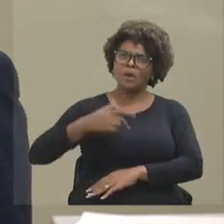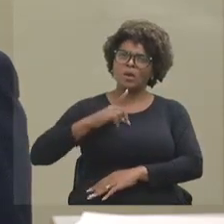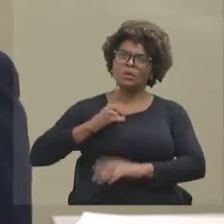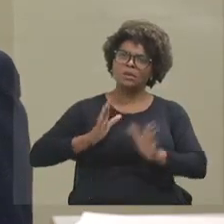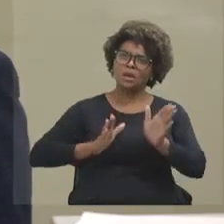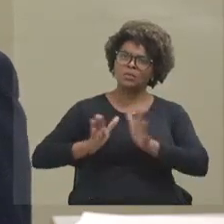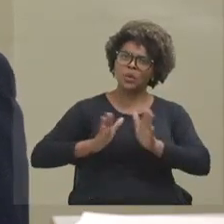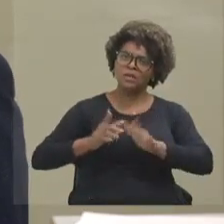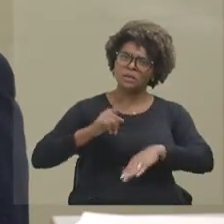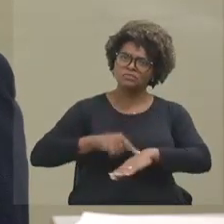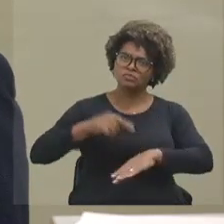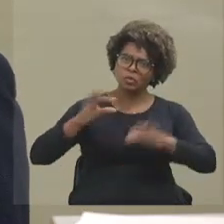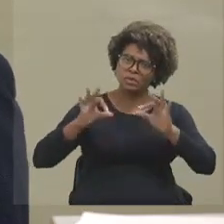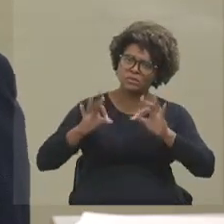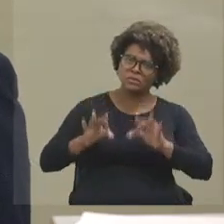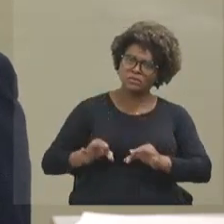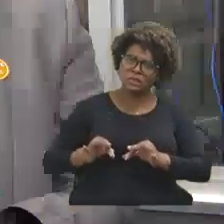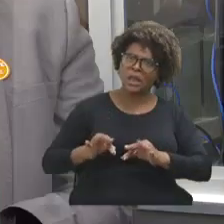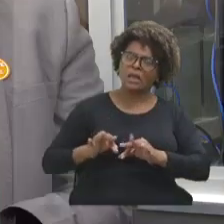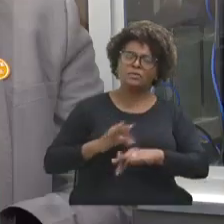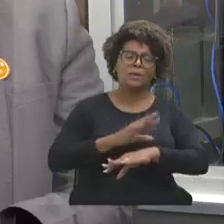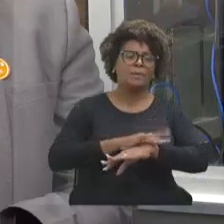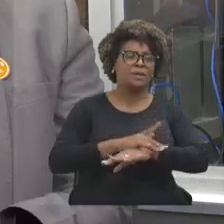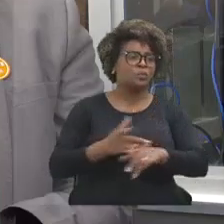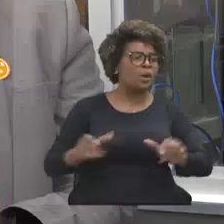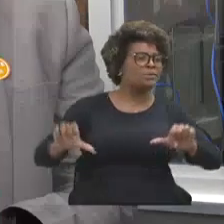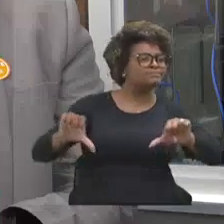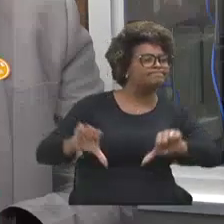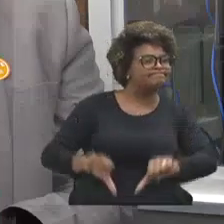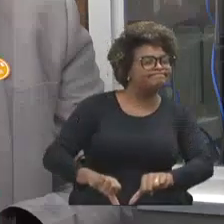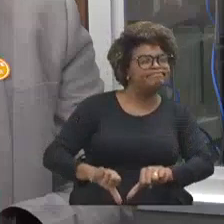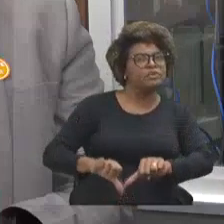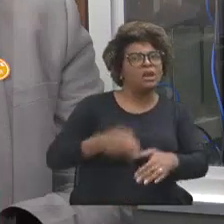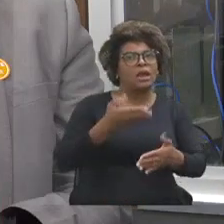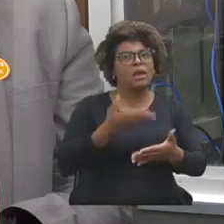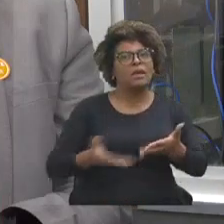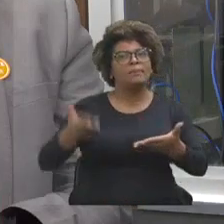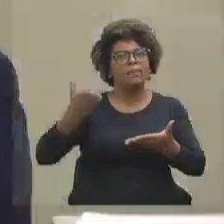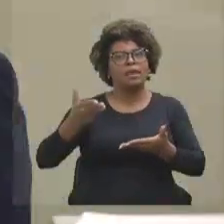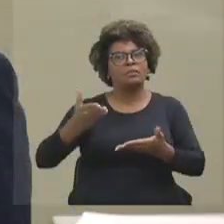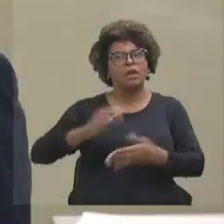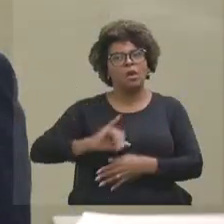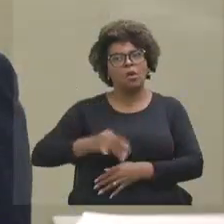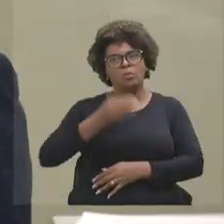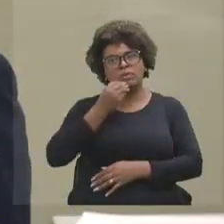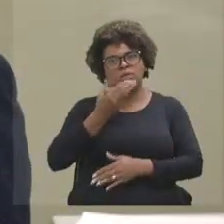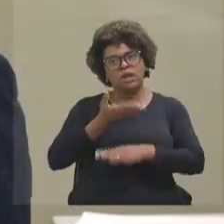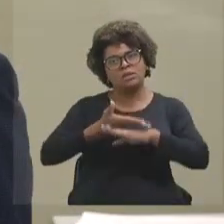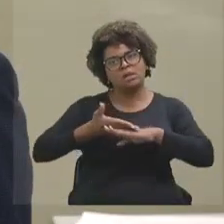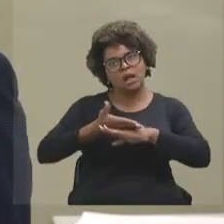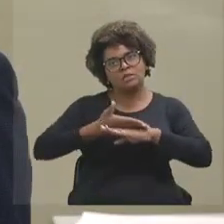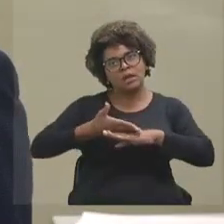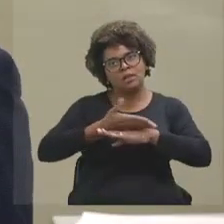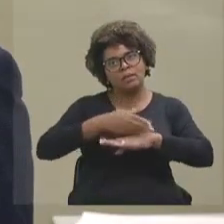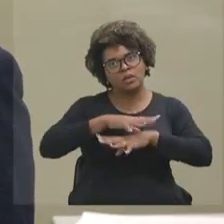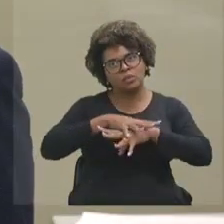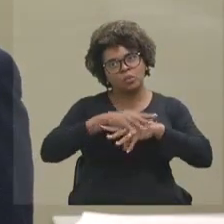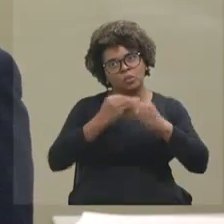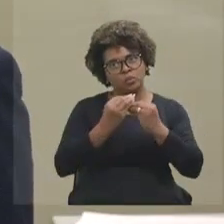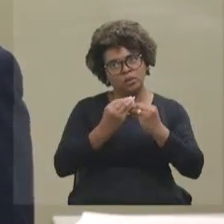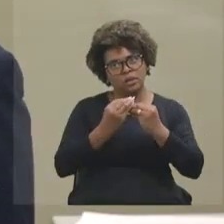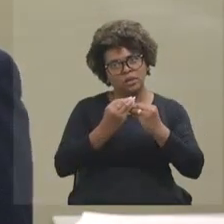oportuno para que nenhuma doença se agrava e depois o paciente perca e a sua oportunidade de ter um tratamento de ter a sua cura